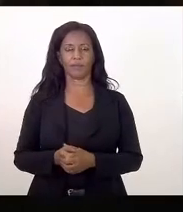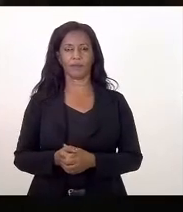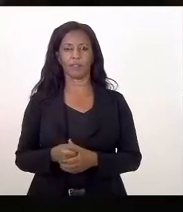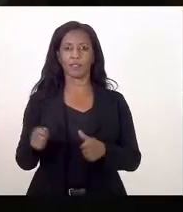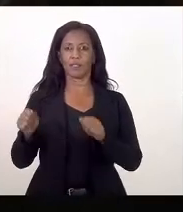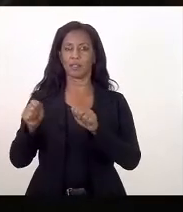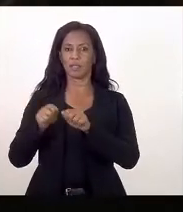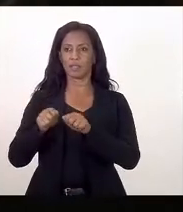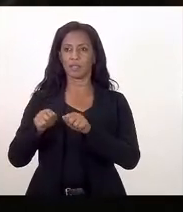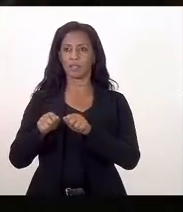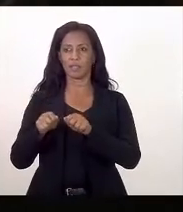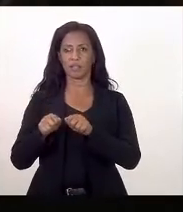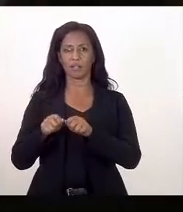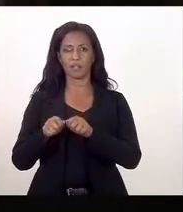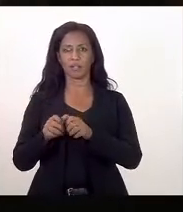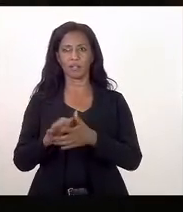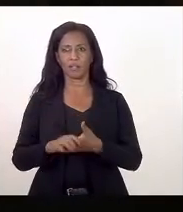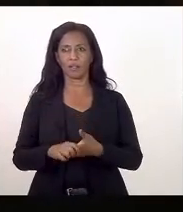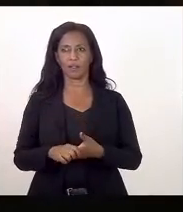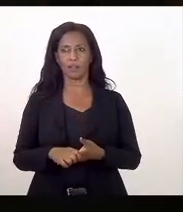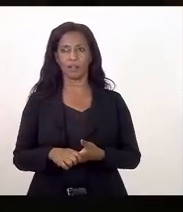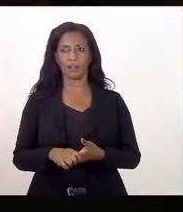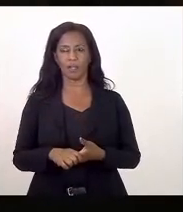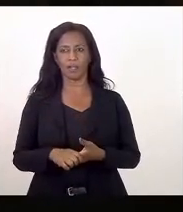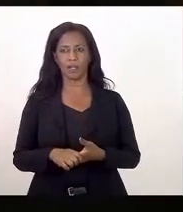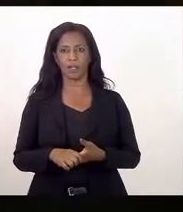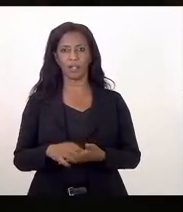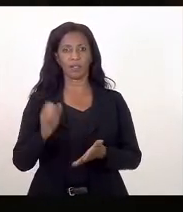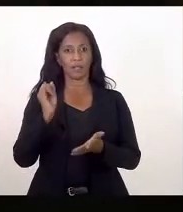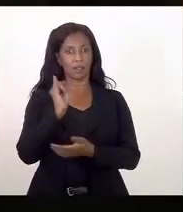faça a redução de alíquota de ICMS,